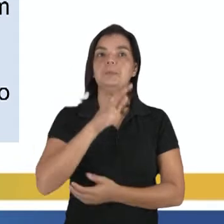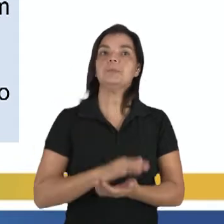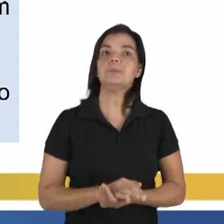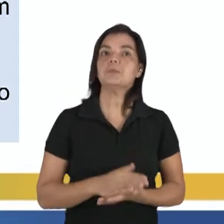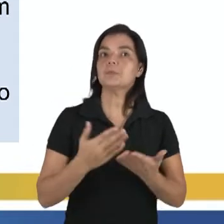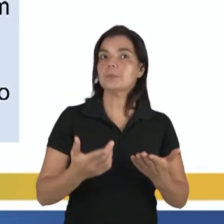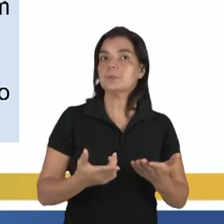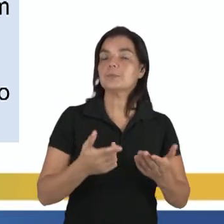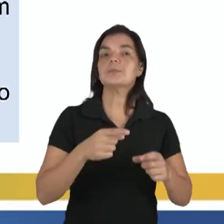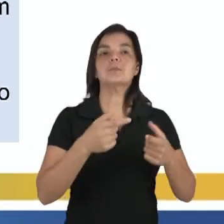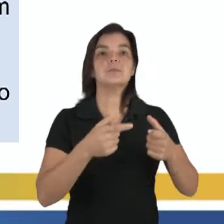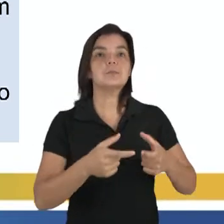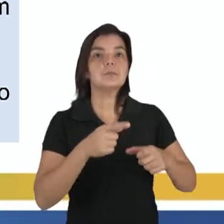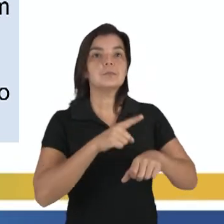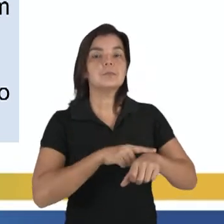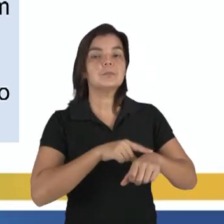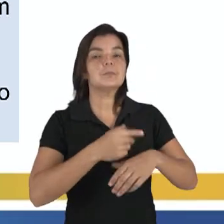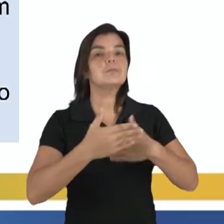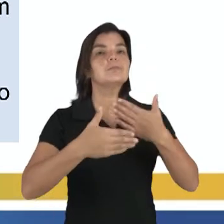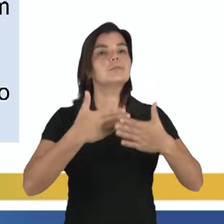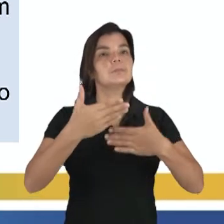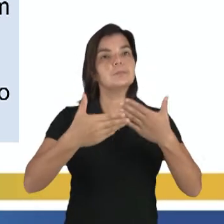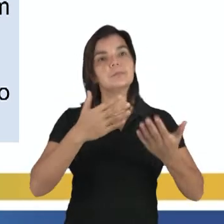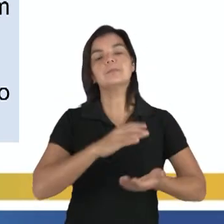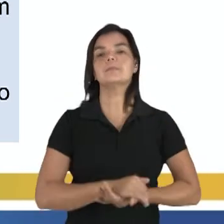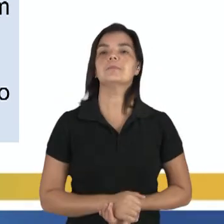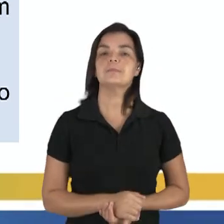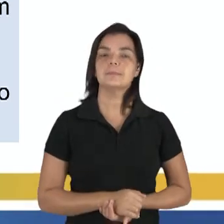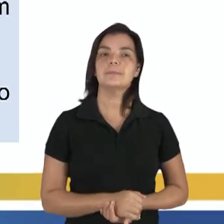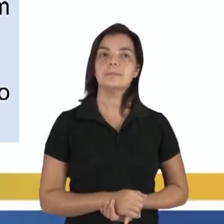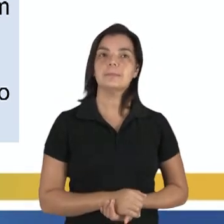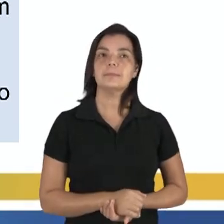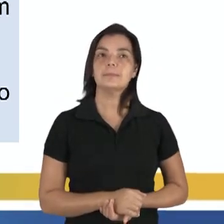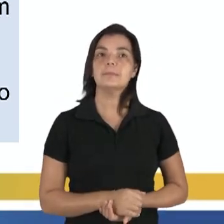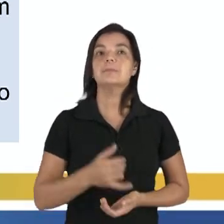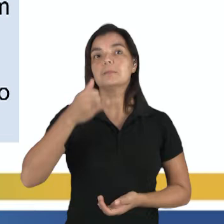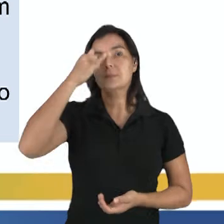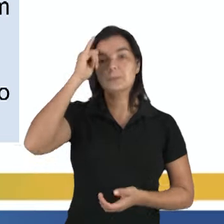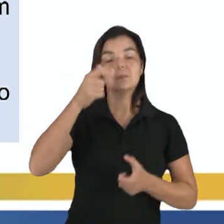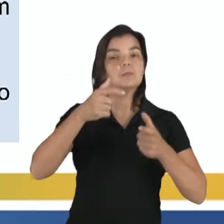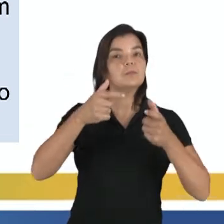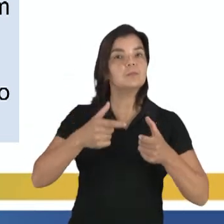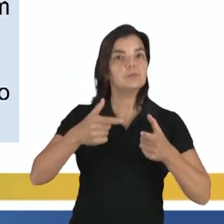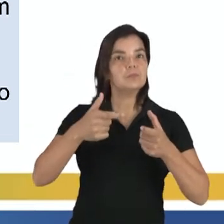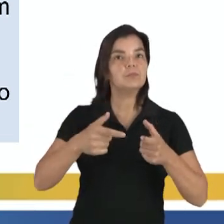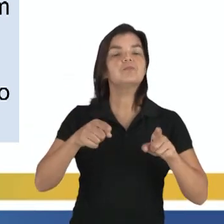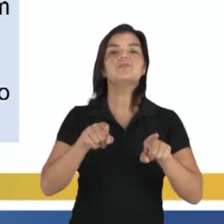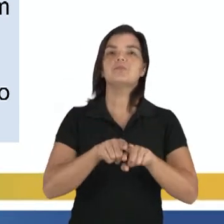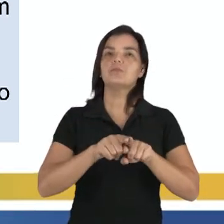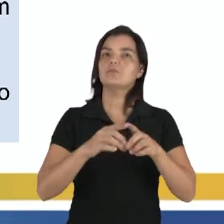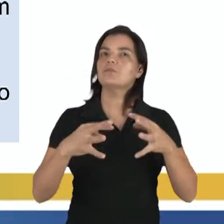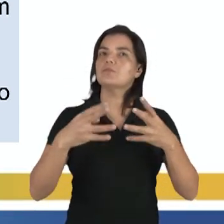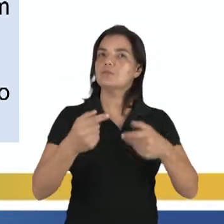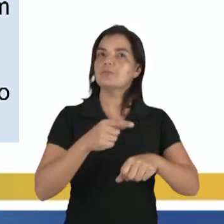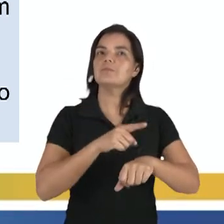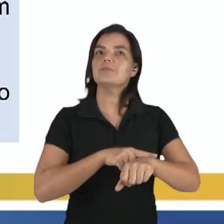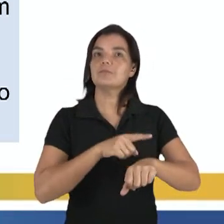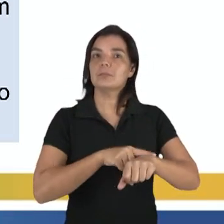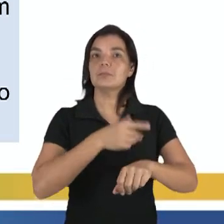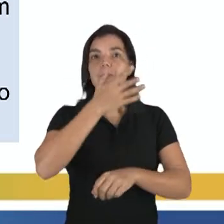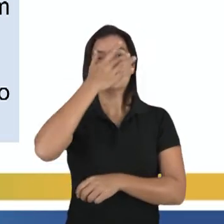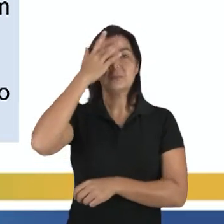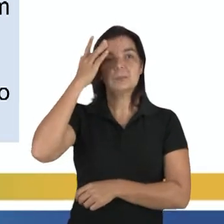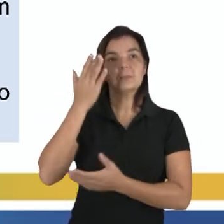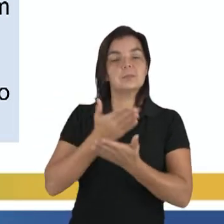história, como o momento e o lugar em que a ação se desenvolverá. Cria-se um cenário e uma marcação